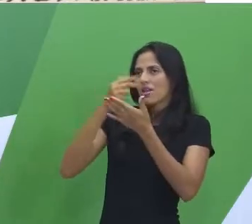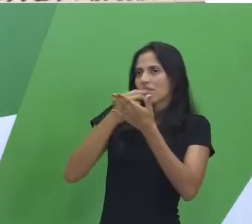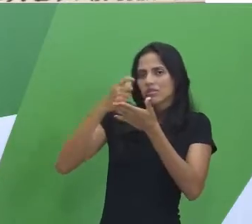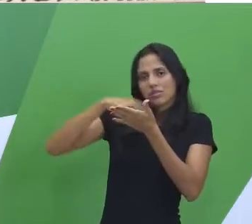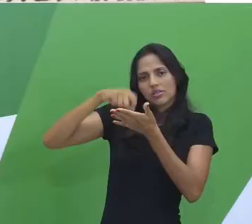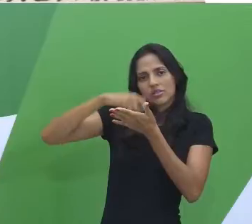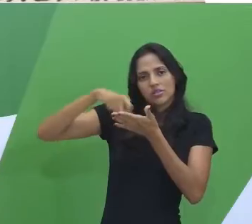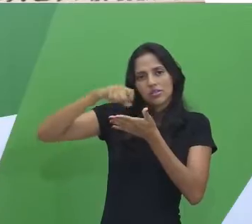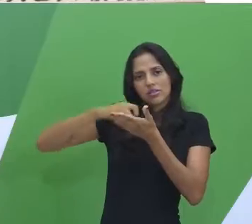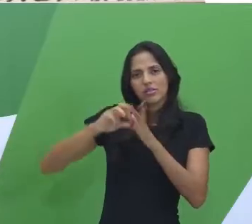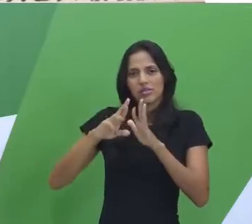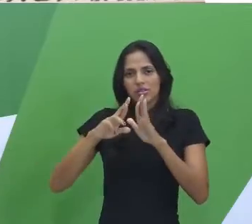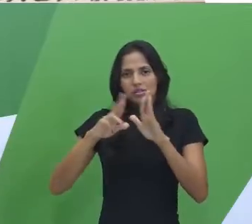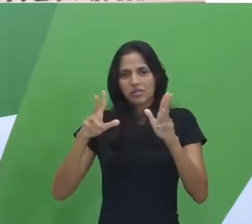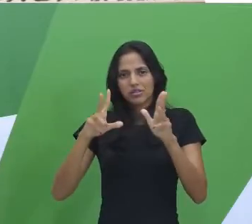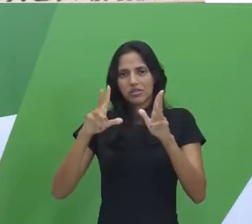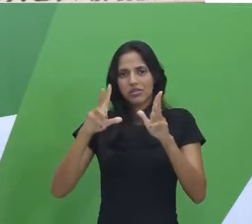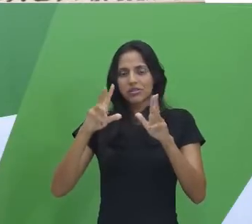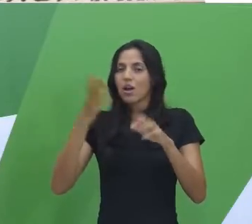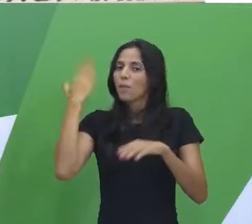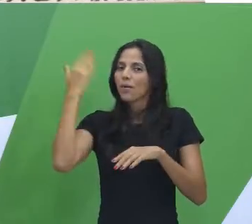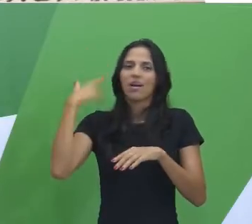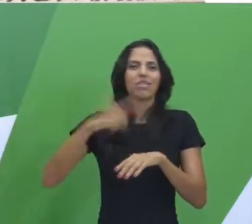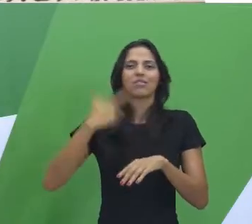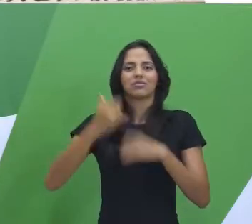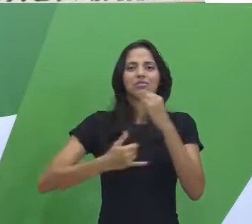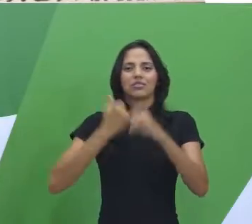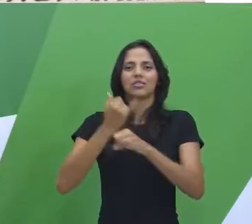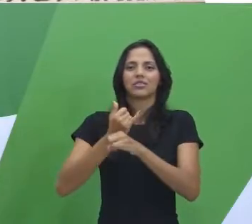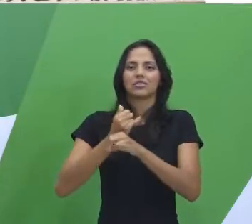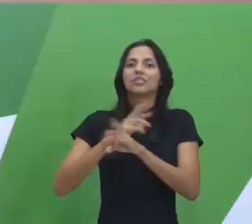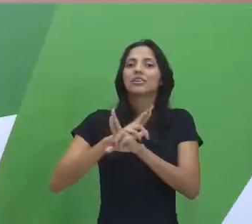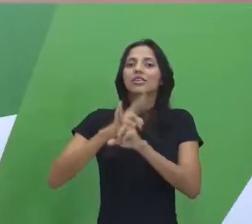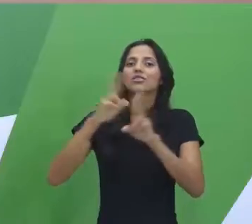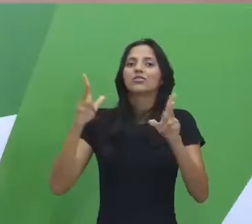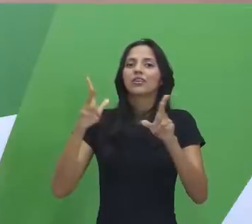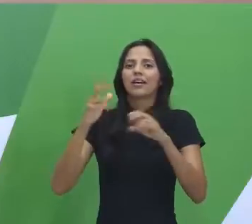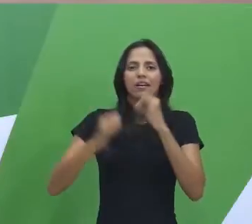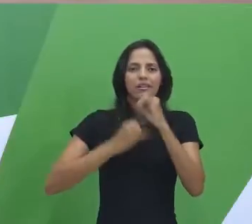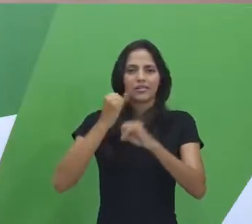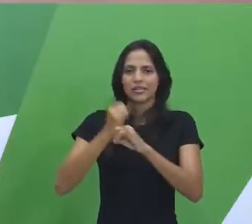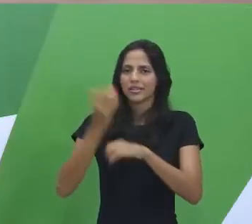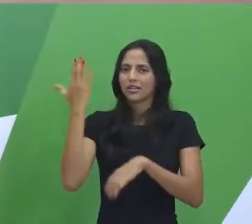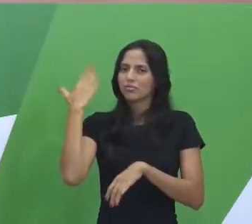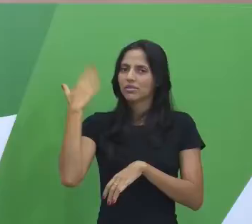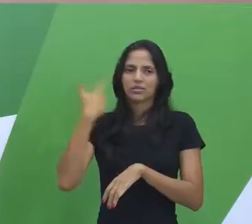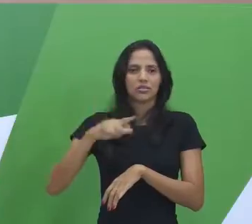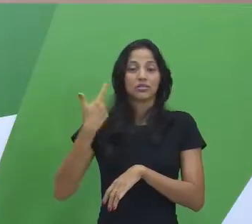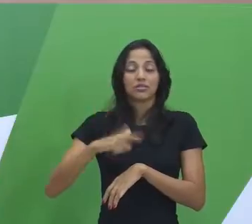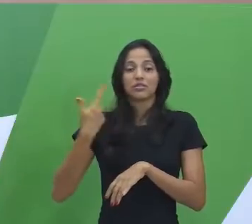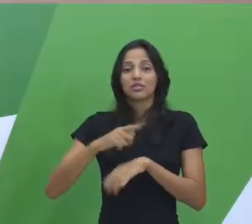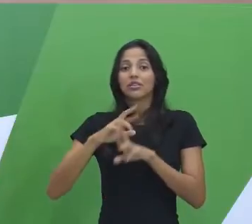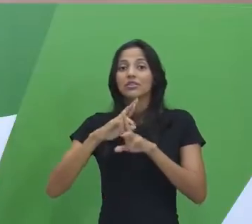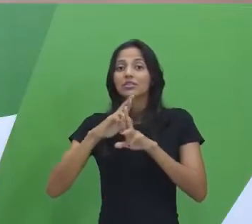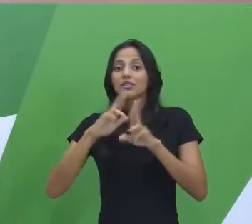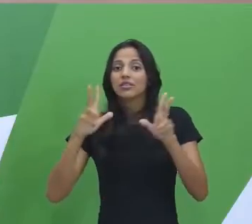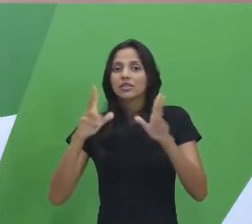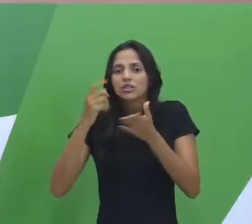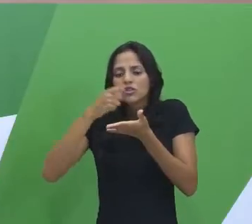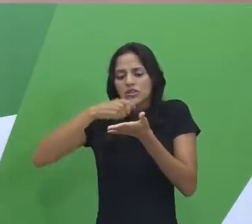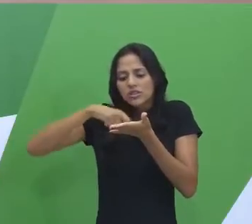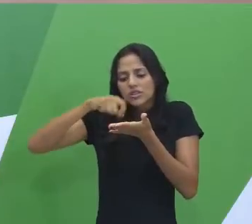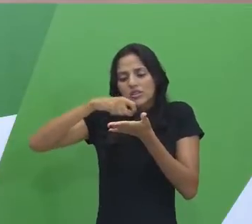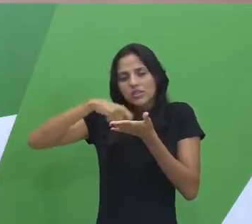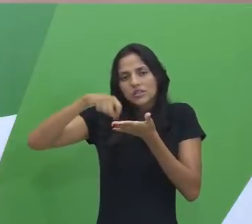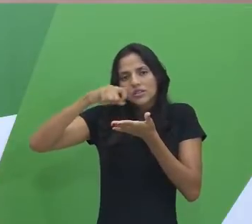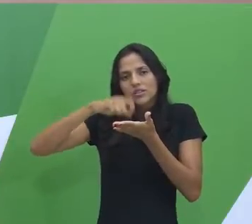Eles foram a internet daquele momento. Se você for ver, é nato do árabe ele simplesmente começar